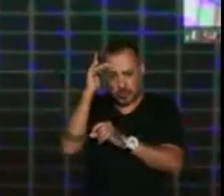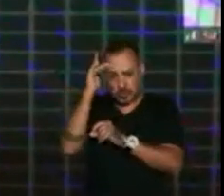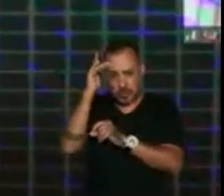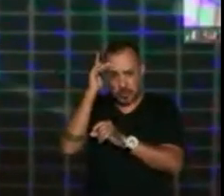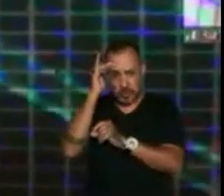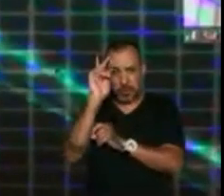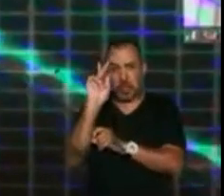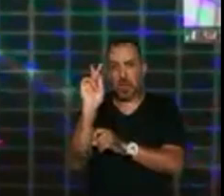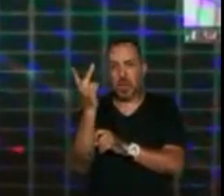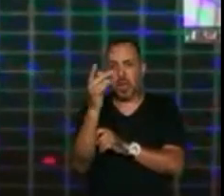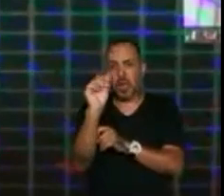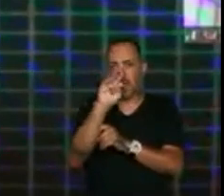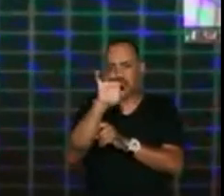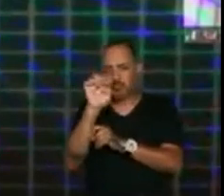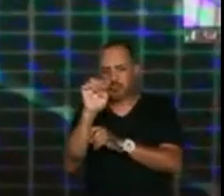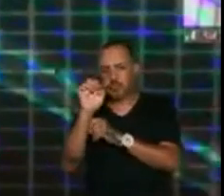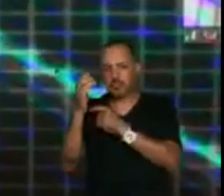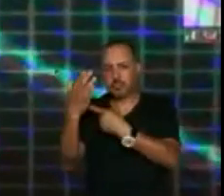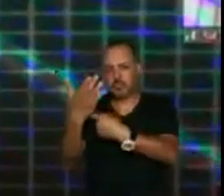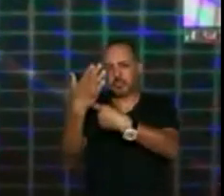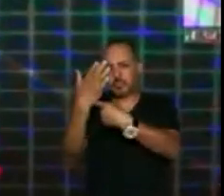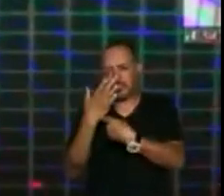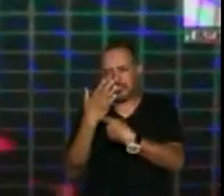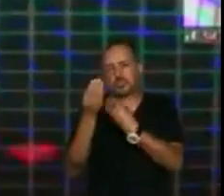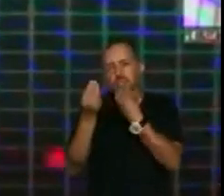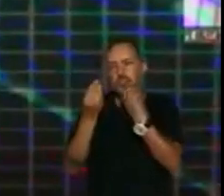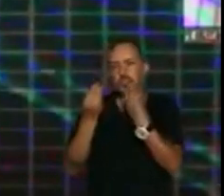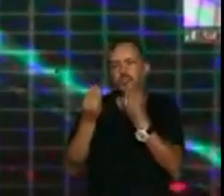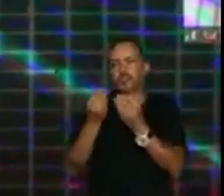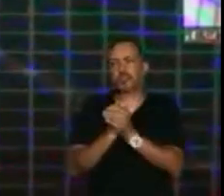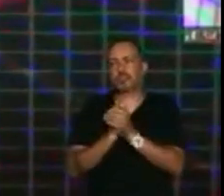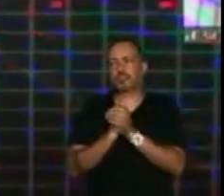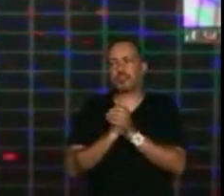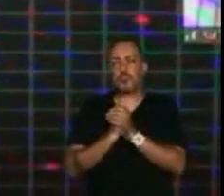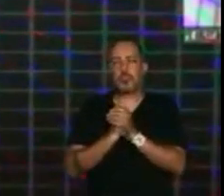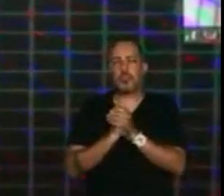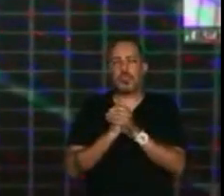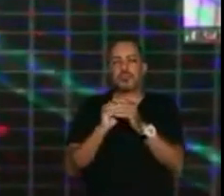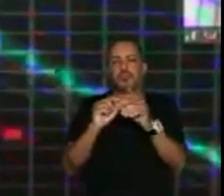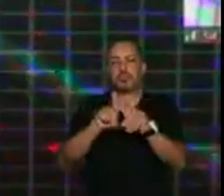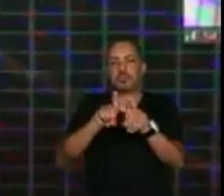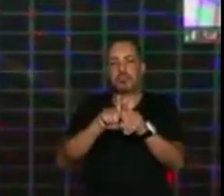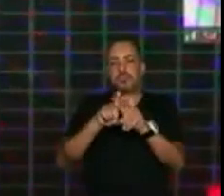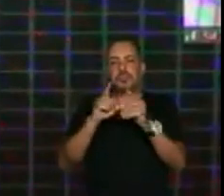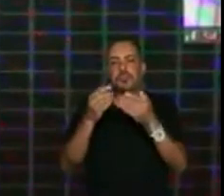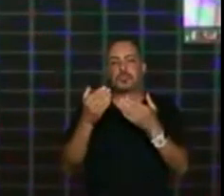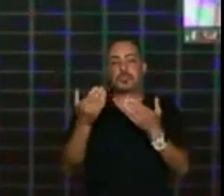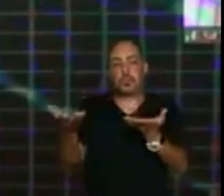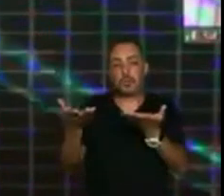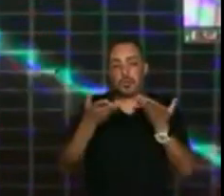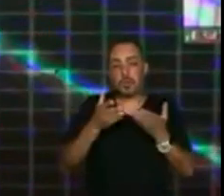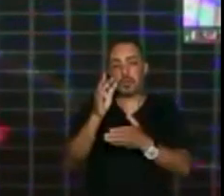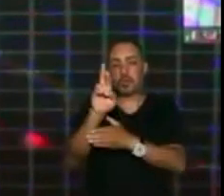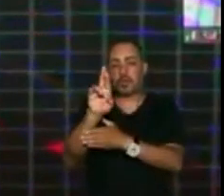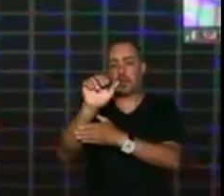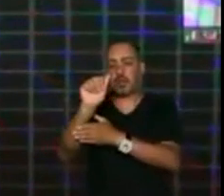proporcionou que esse painel acontecesse aqui, patrocinou para a gente esse último painel. E eu já quero convidar aqui o Rafael Malta e